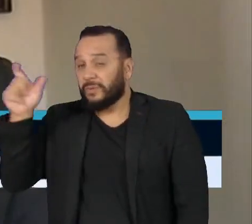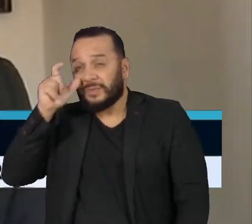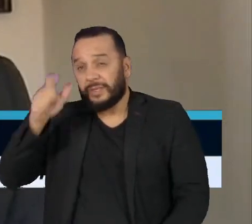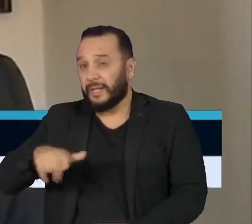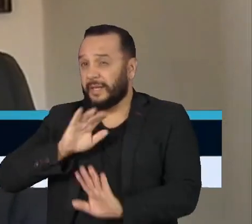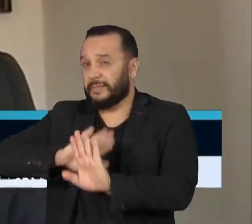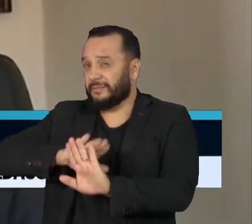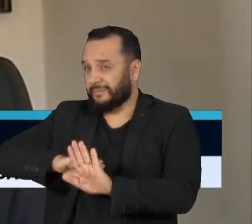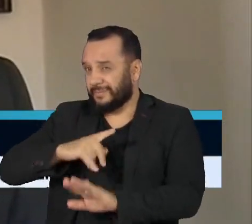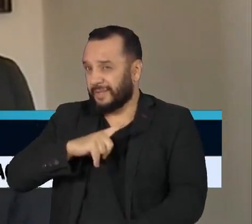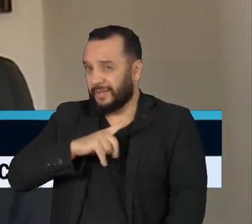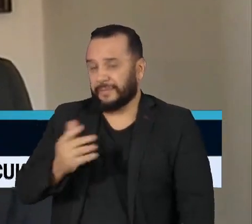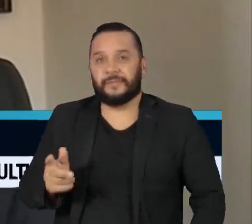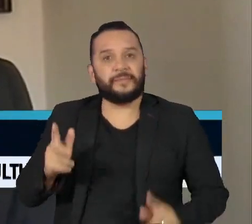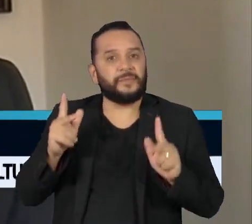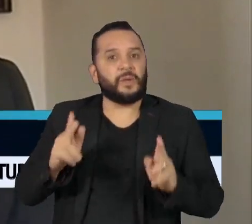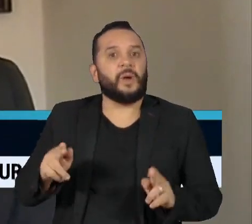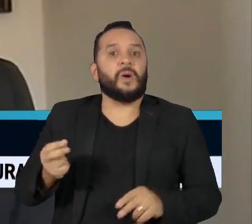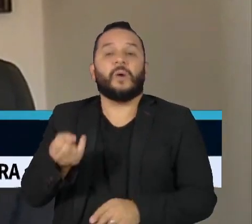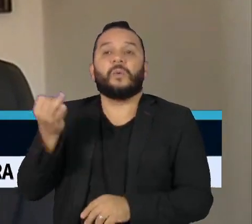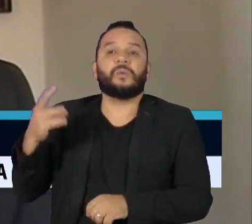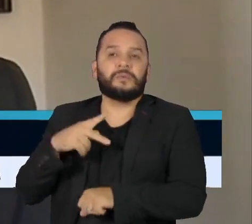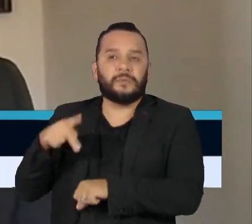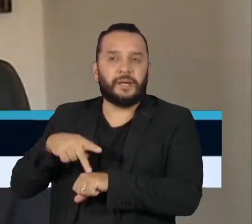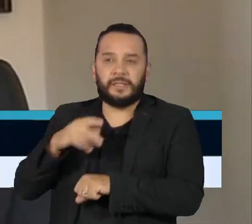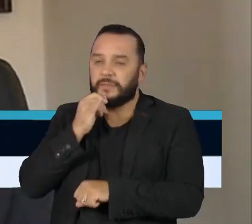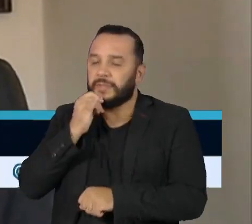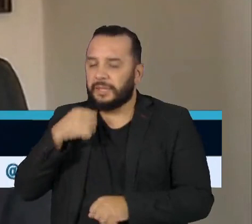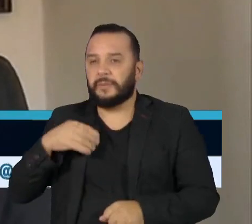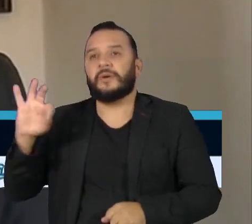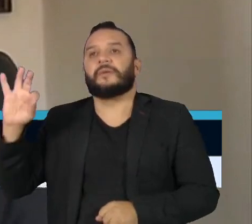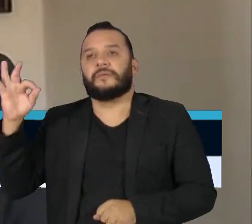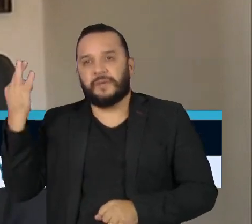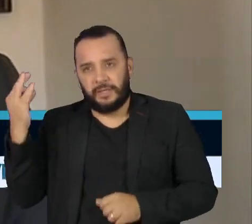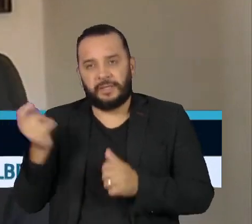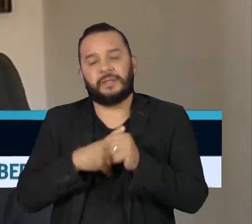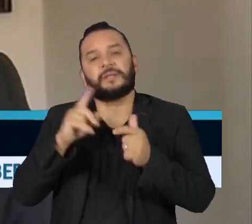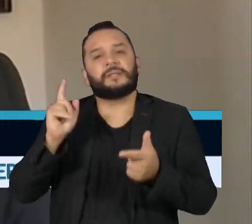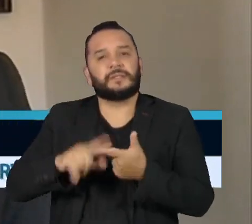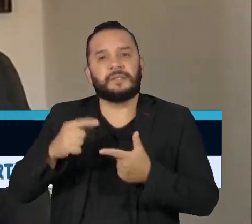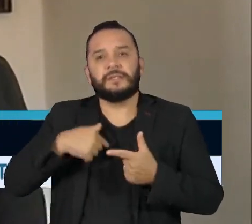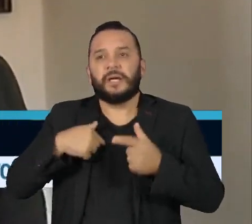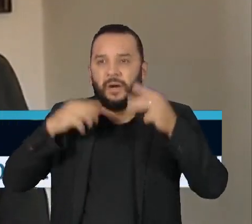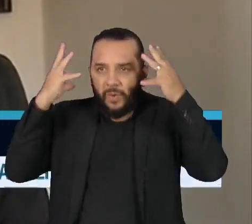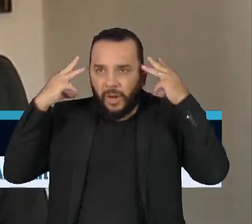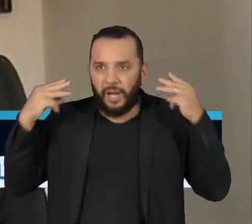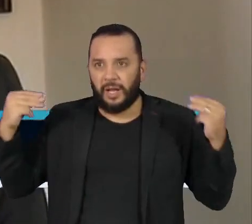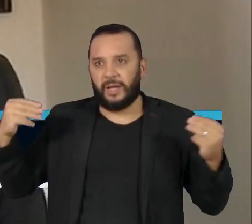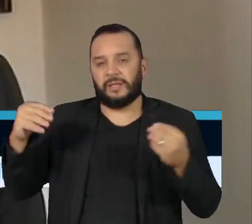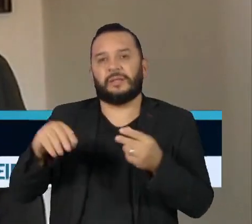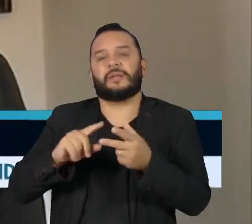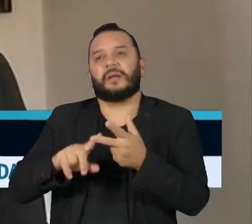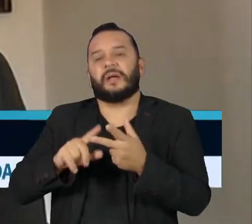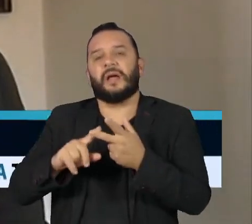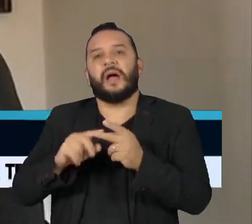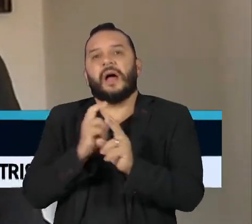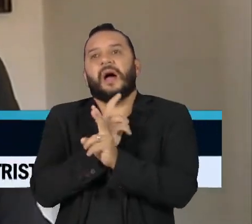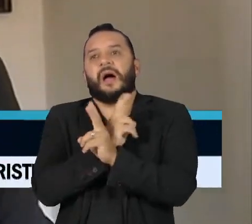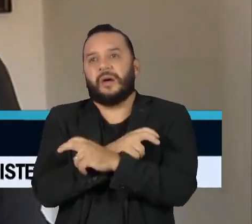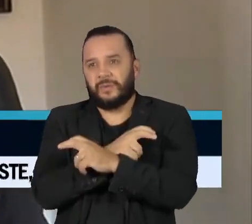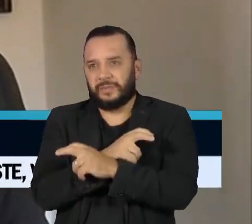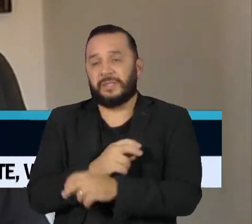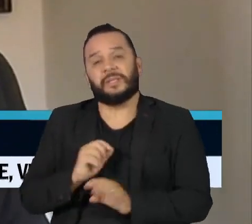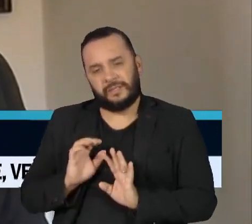Alguns países, como a França, por exemplo, e a Holanda, a Áustria, são acusados pelo Brasil de terem